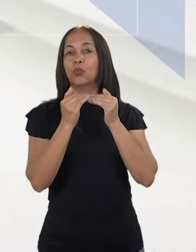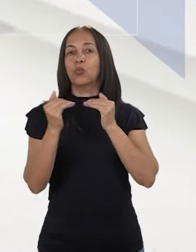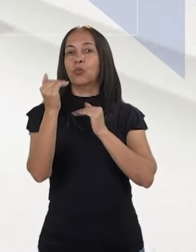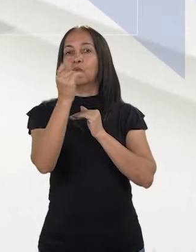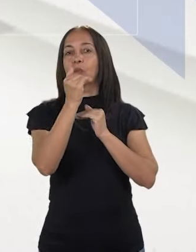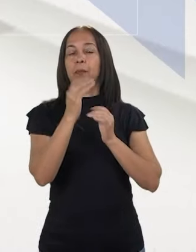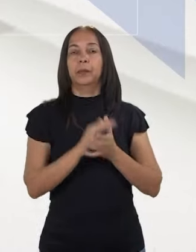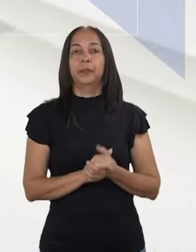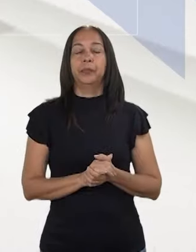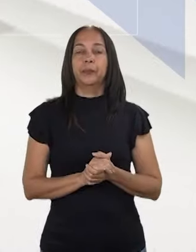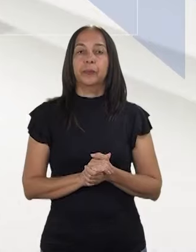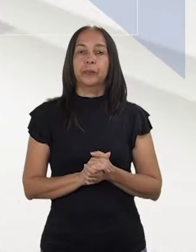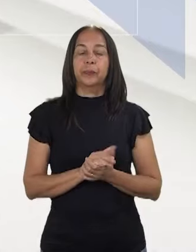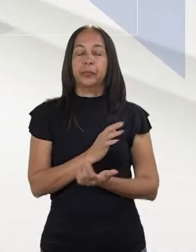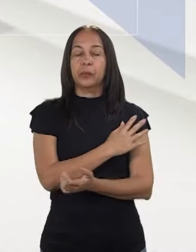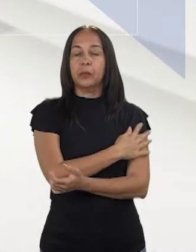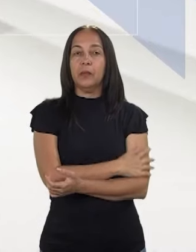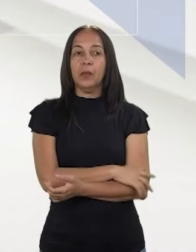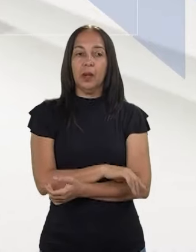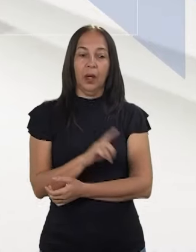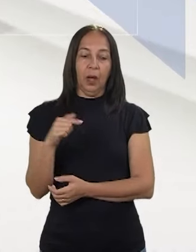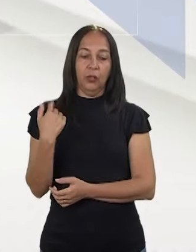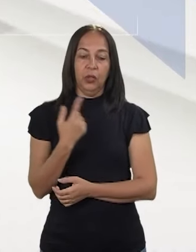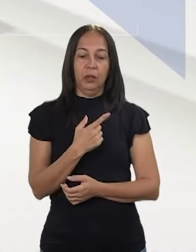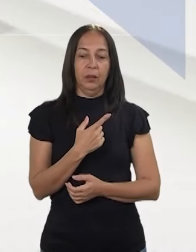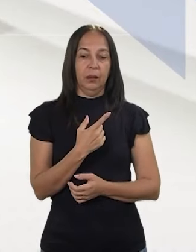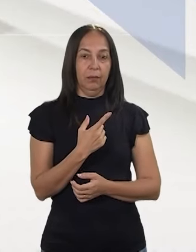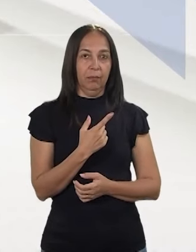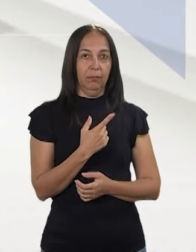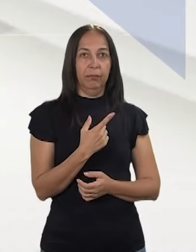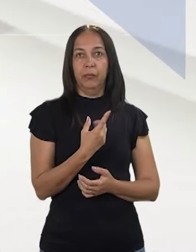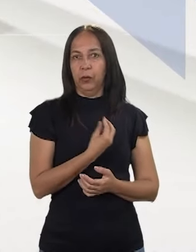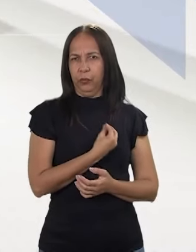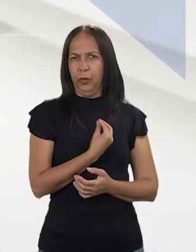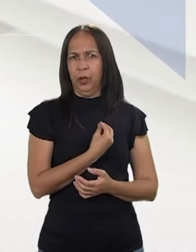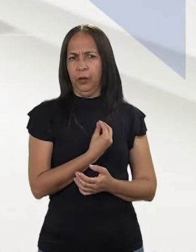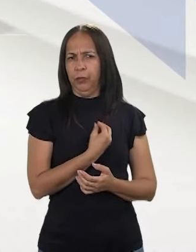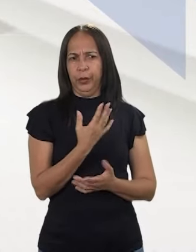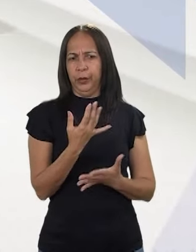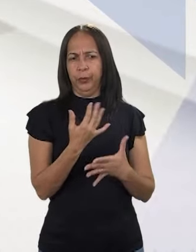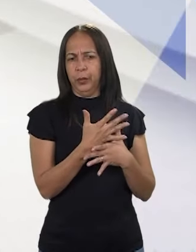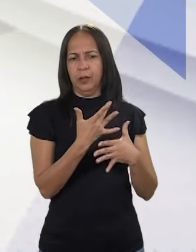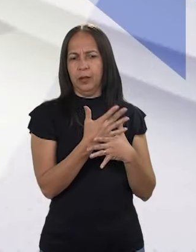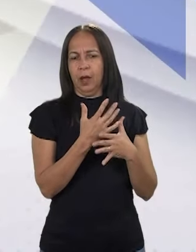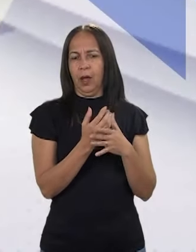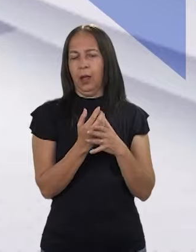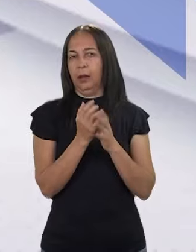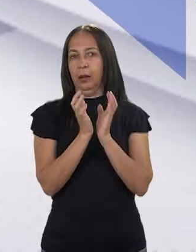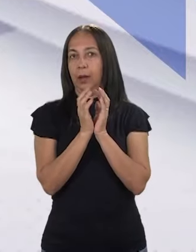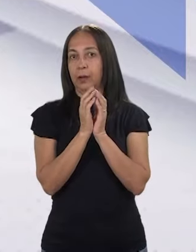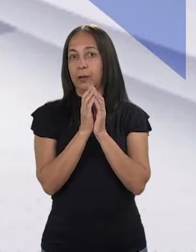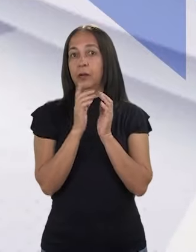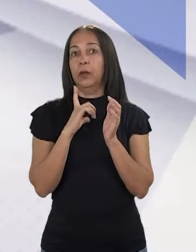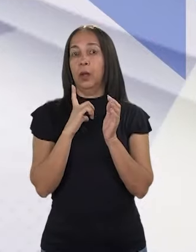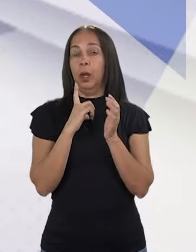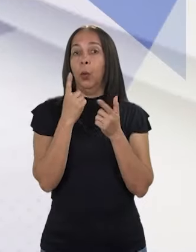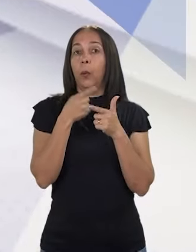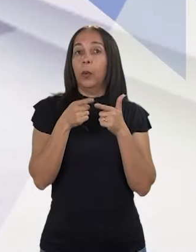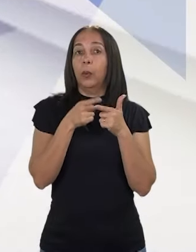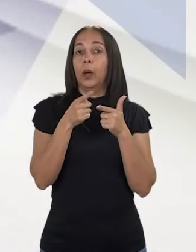totalitários eh então a gente vive numa cidade em particular o Recife que tem um problema